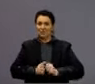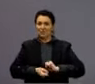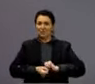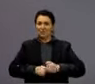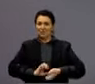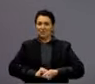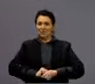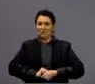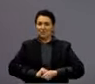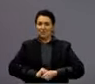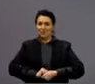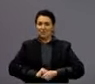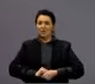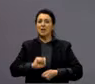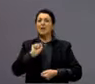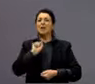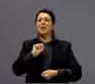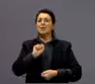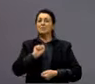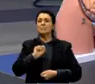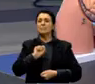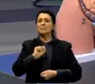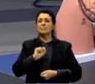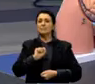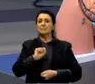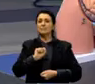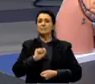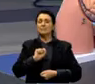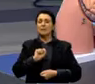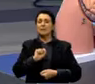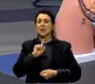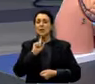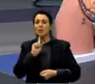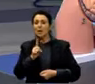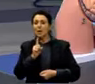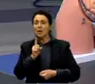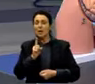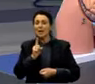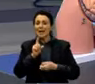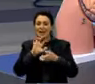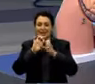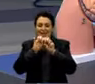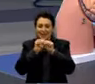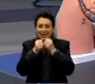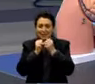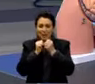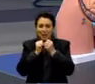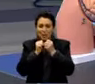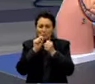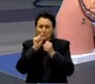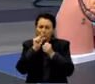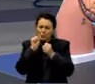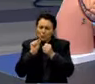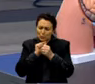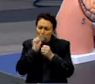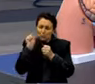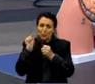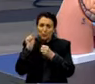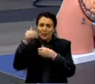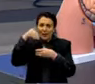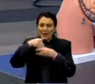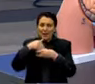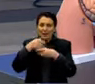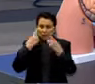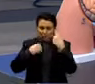digestão, então, nada mais é que a quebra dos alimentos, né? Para que possa chegar até a